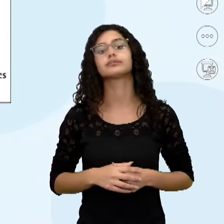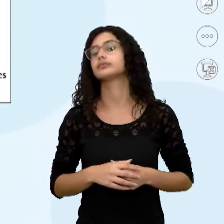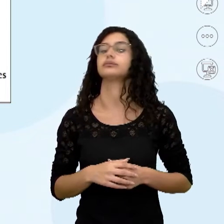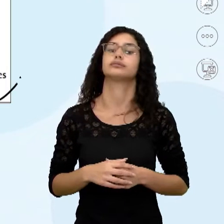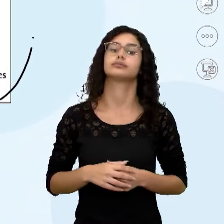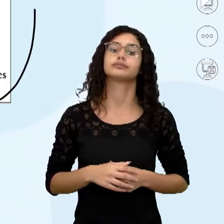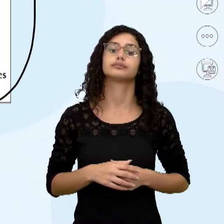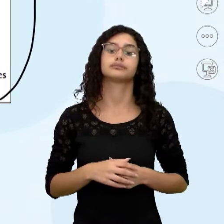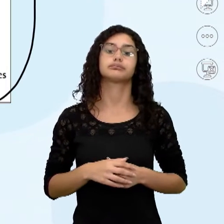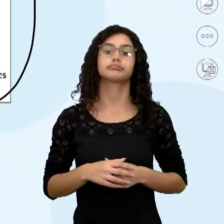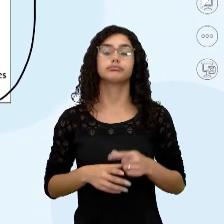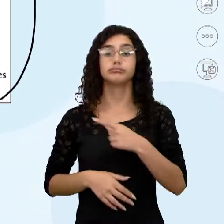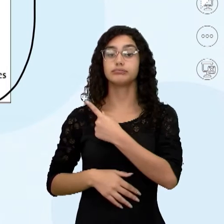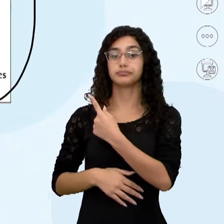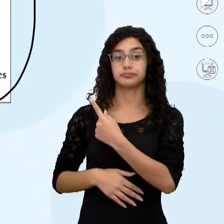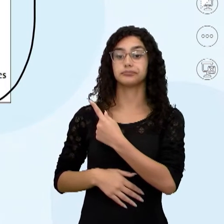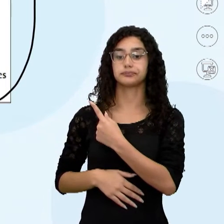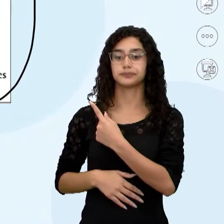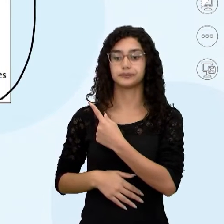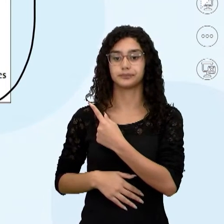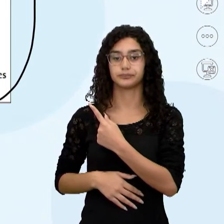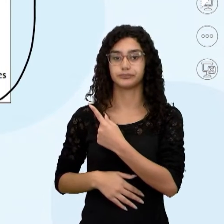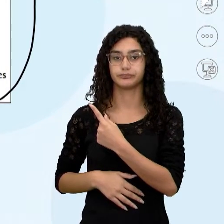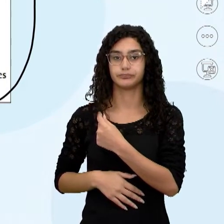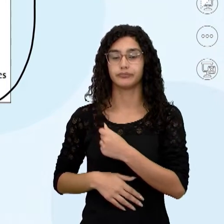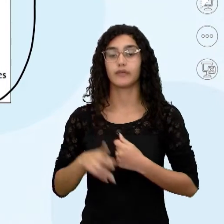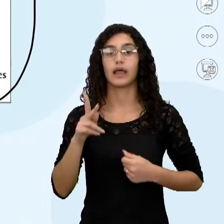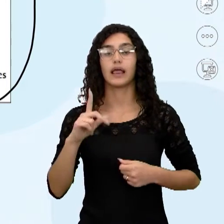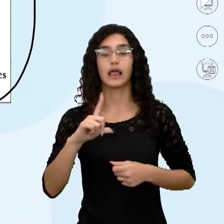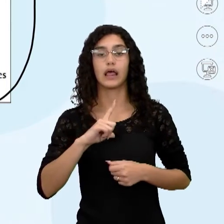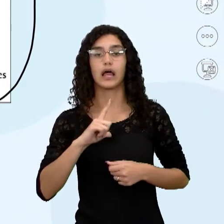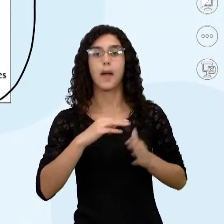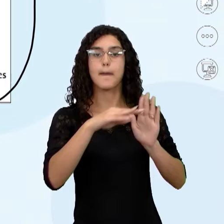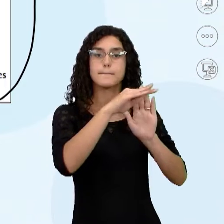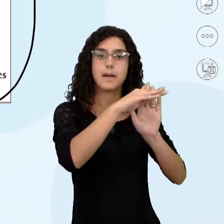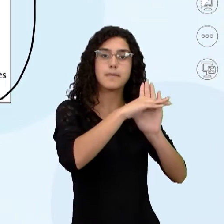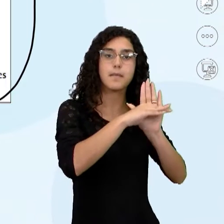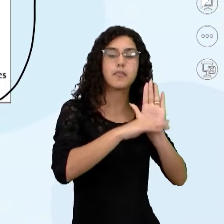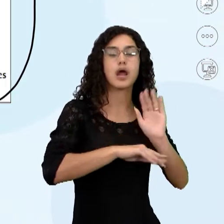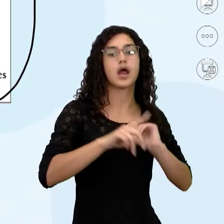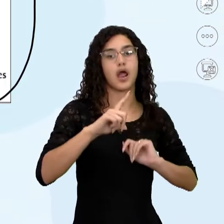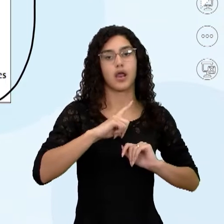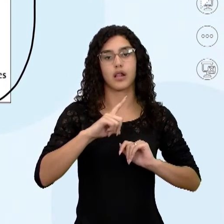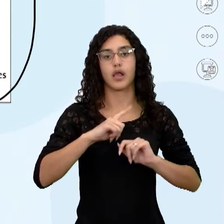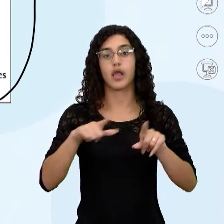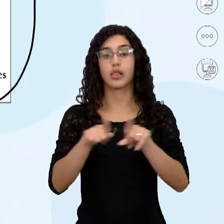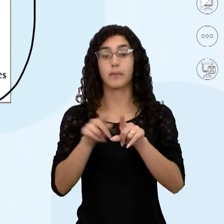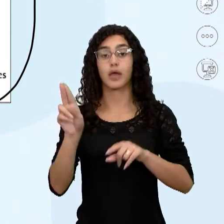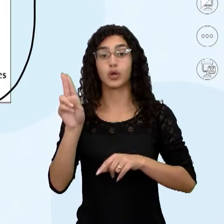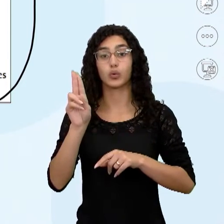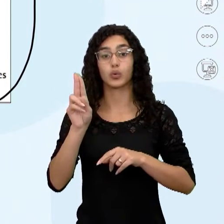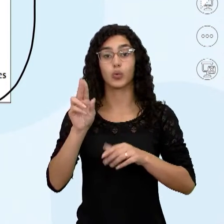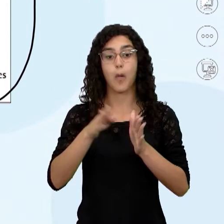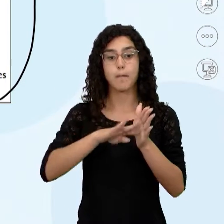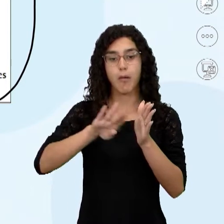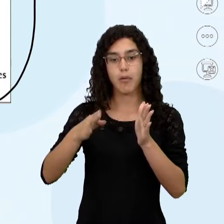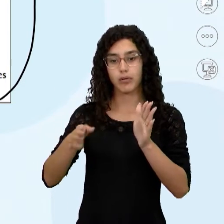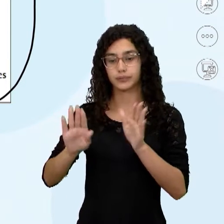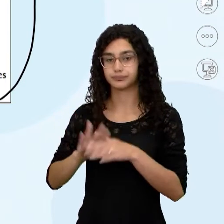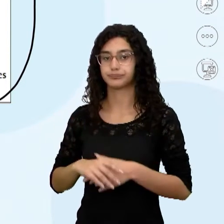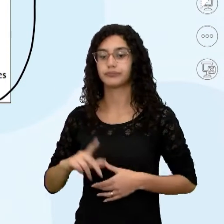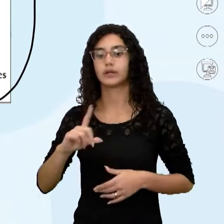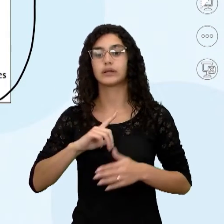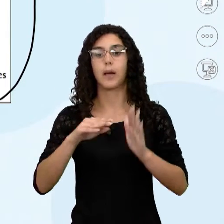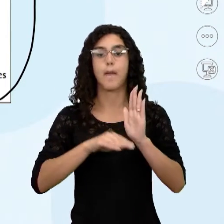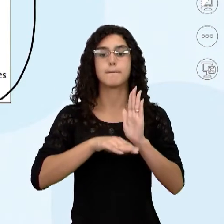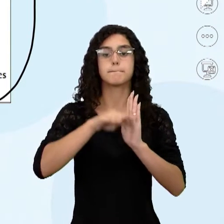Da legenda, né? Então, nós temos aqui as partes da superfície terrestre, aqui a parte dos oceanos, né? Então, nós temos aí